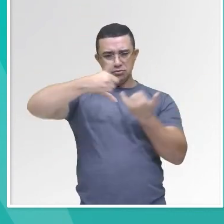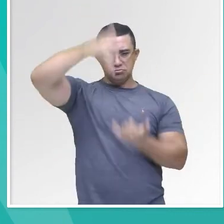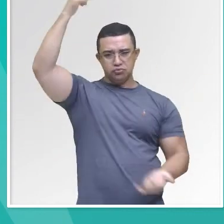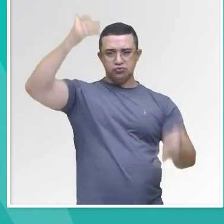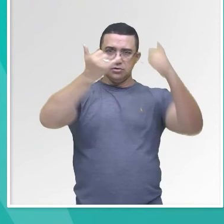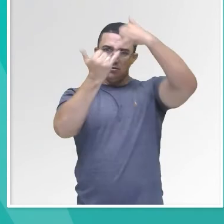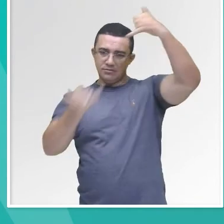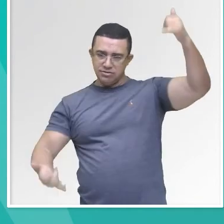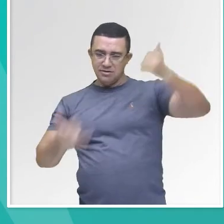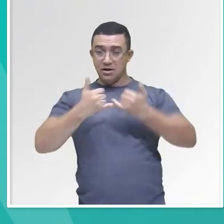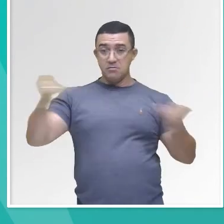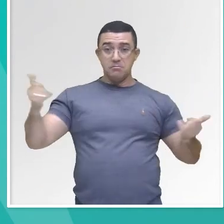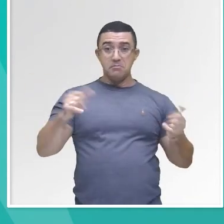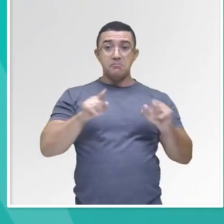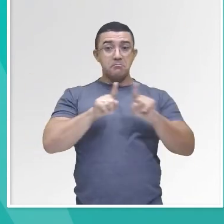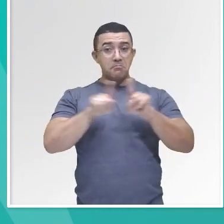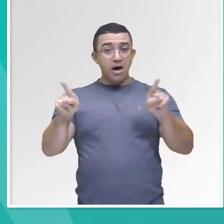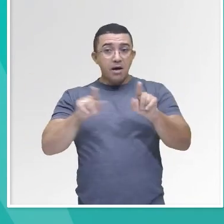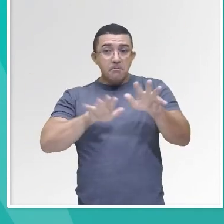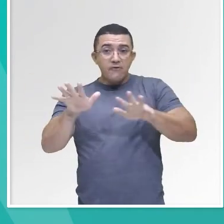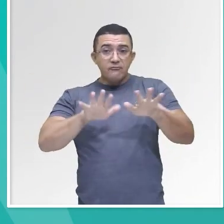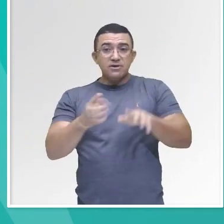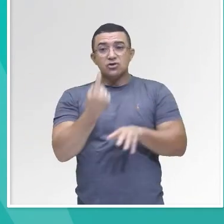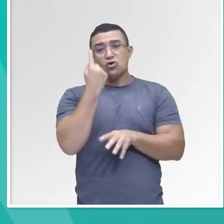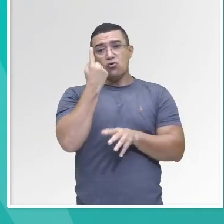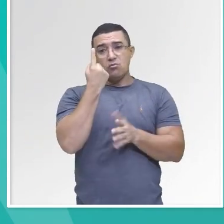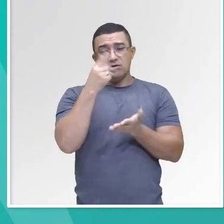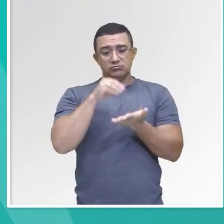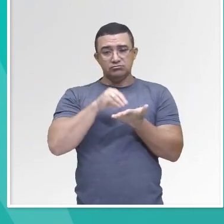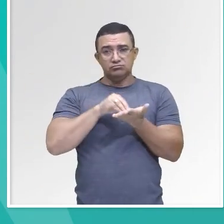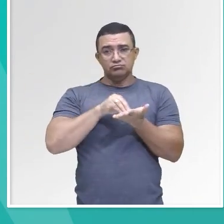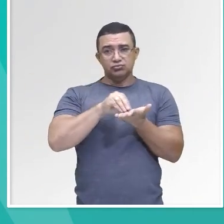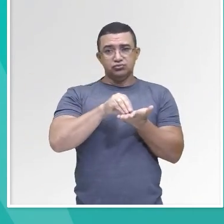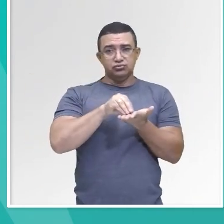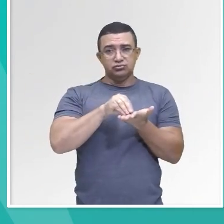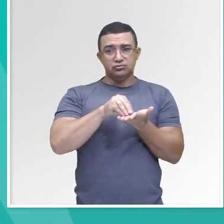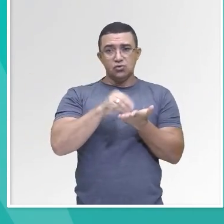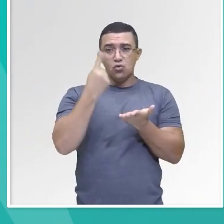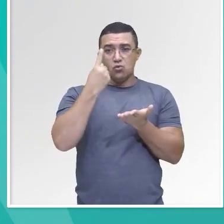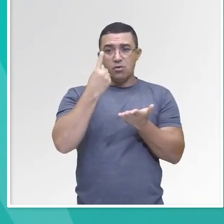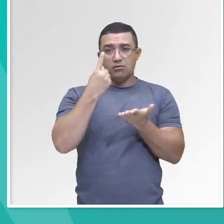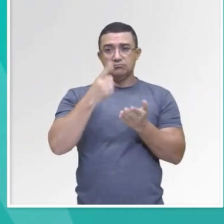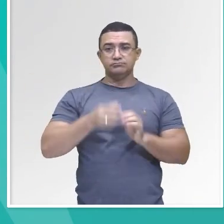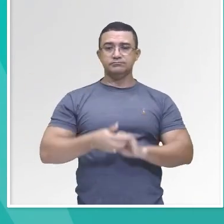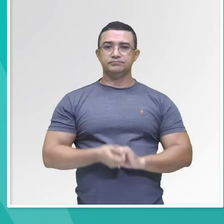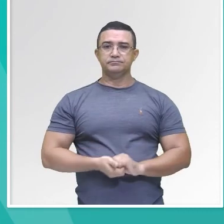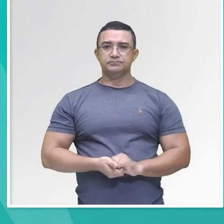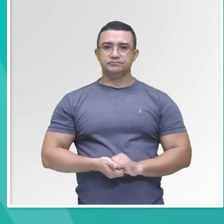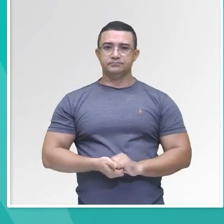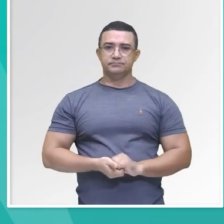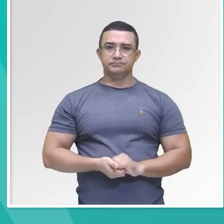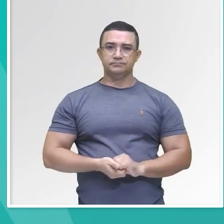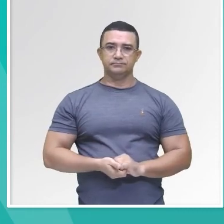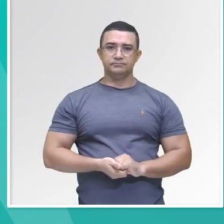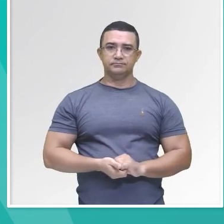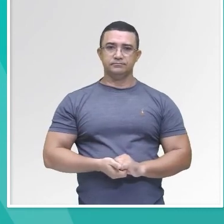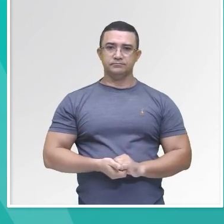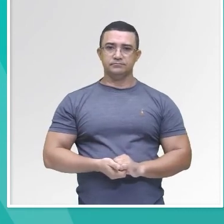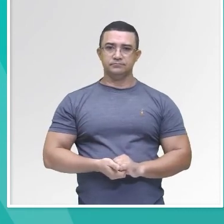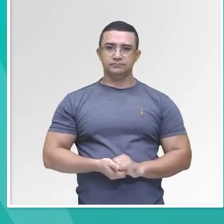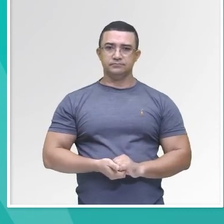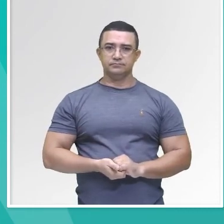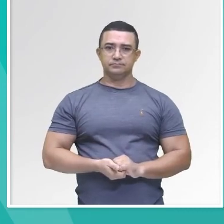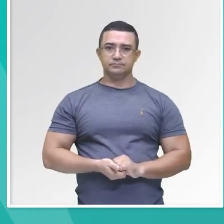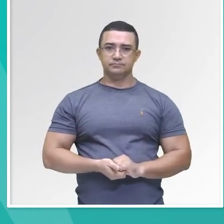movimentar uma casa por vez para qualquer direção. E o último, e não menos importante,